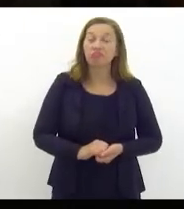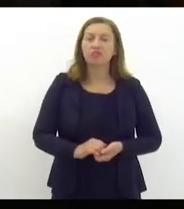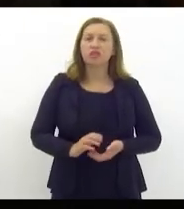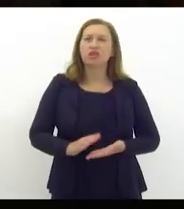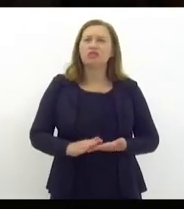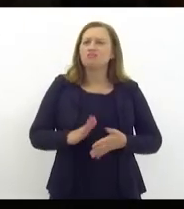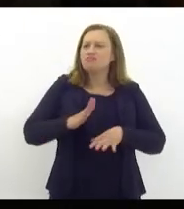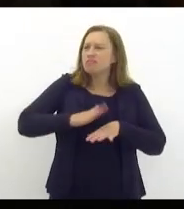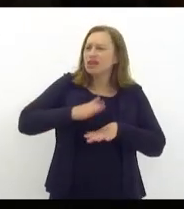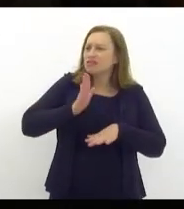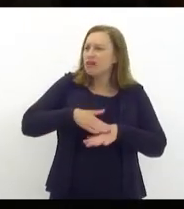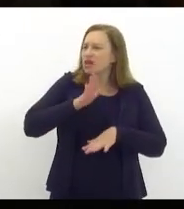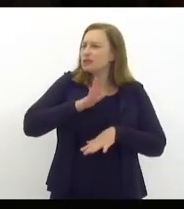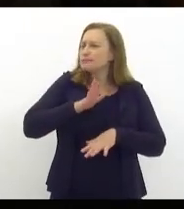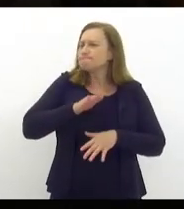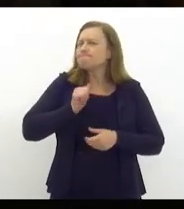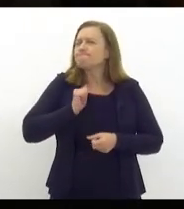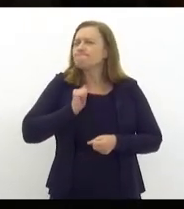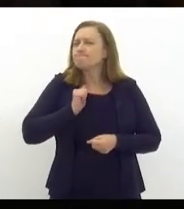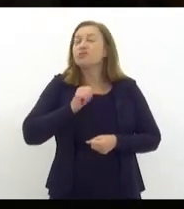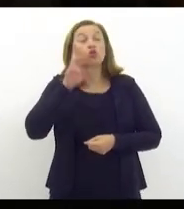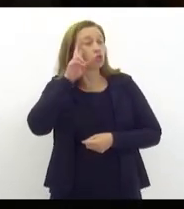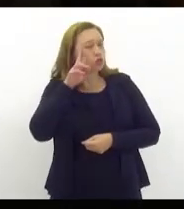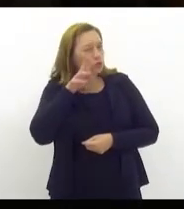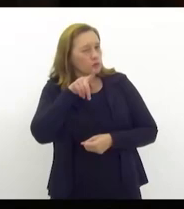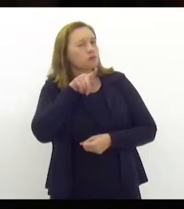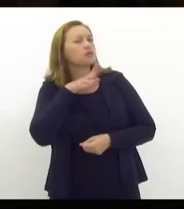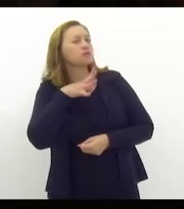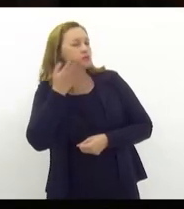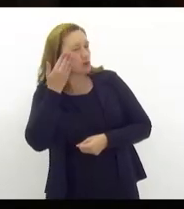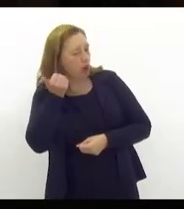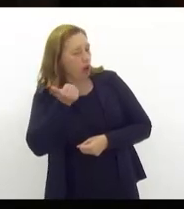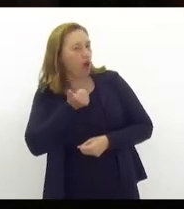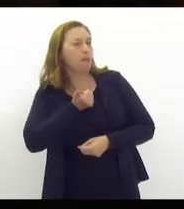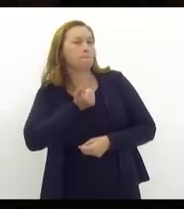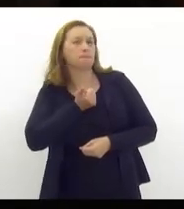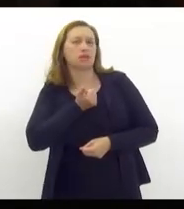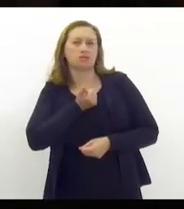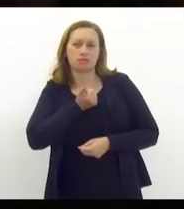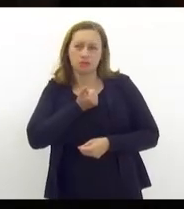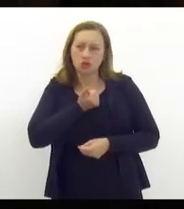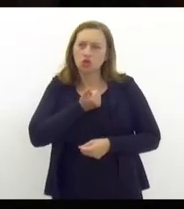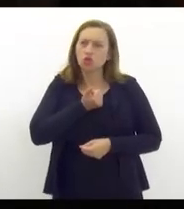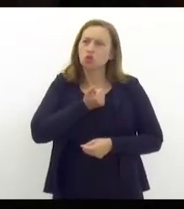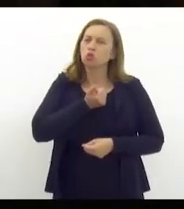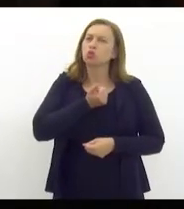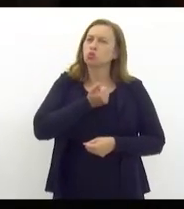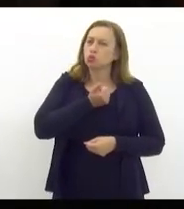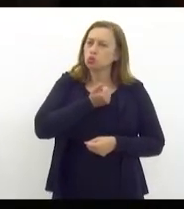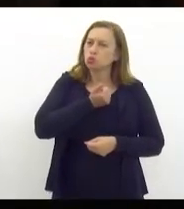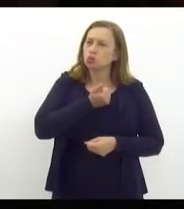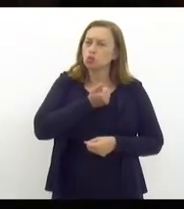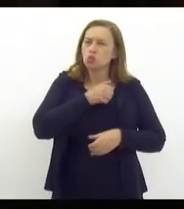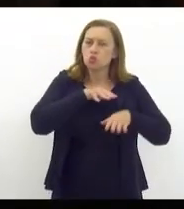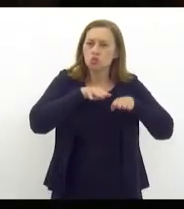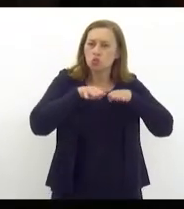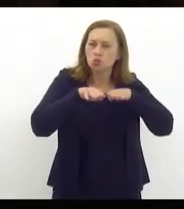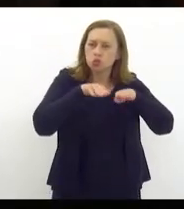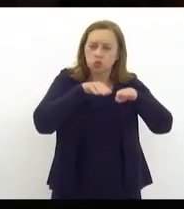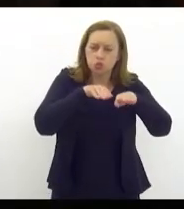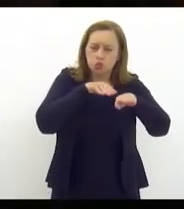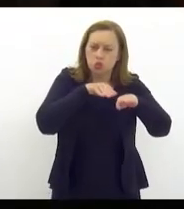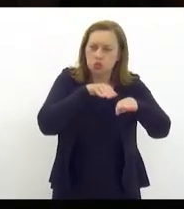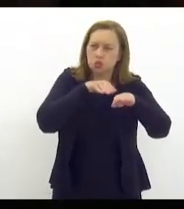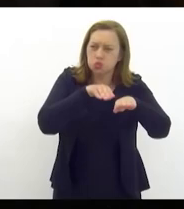vez mais, e o senhor sabe disso, o nível de congestionamento da Brasil e